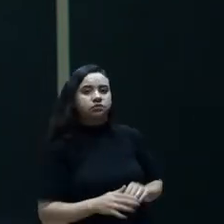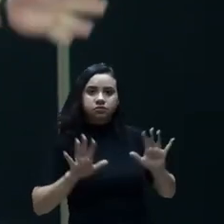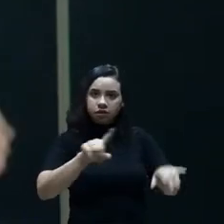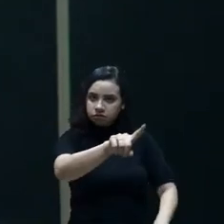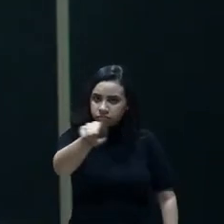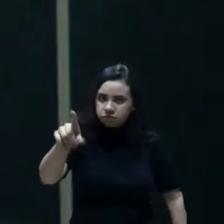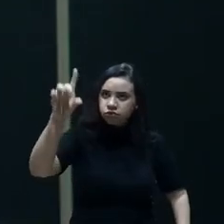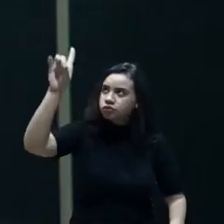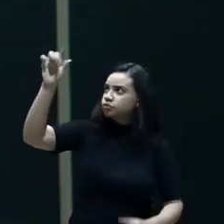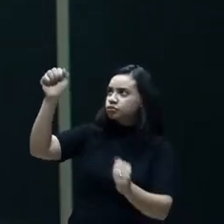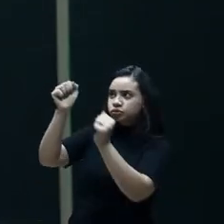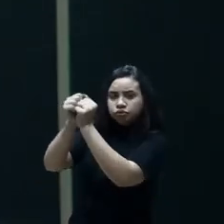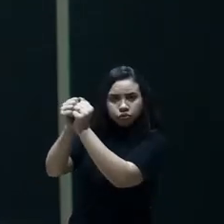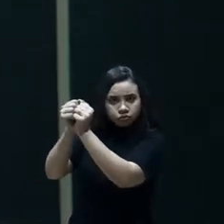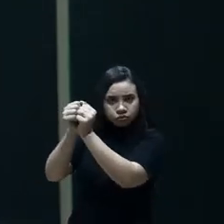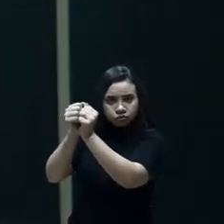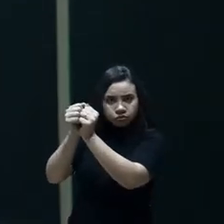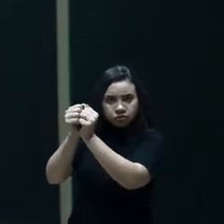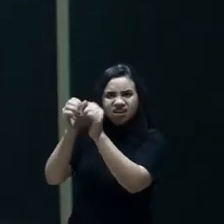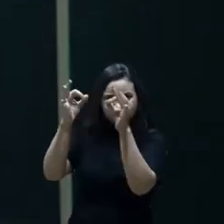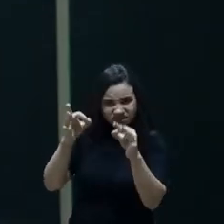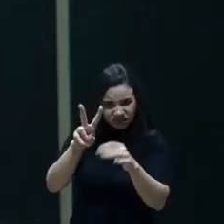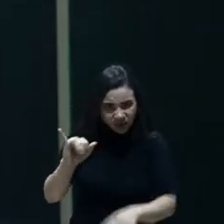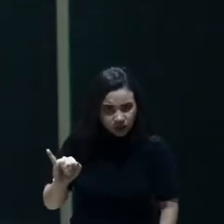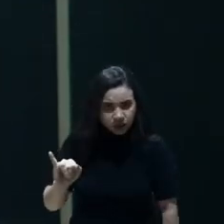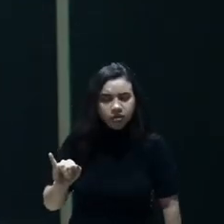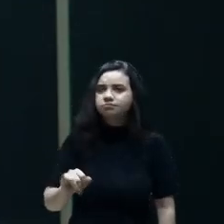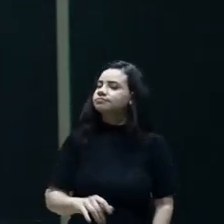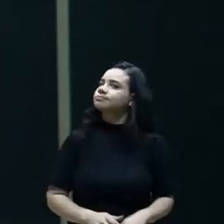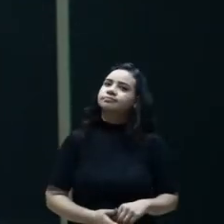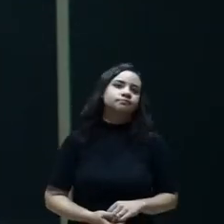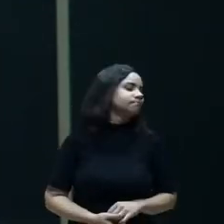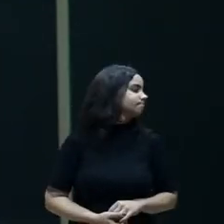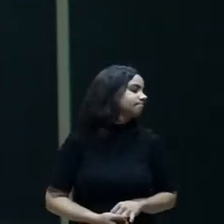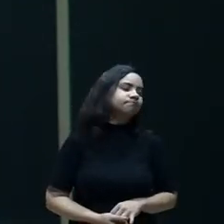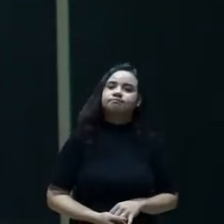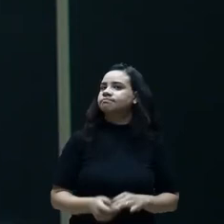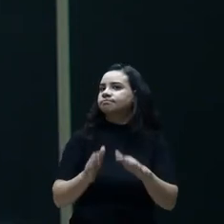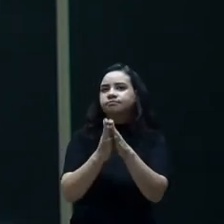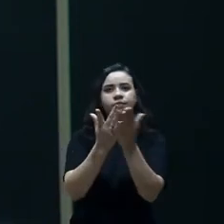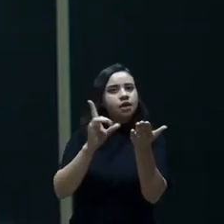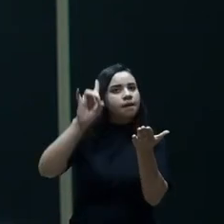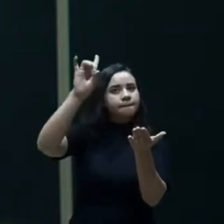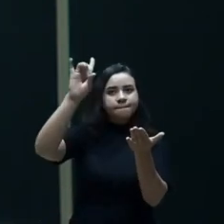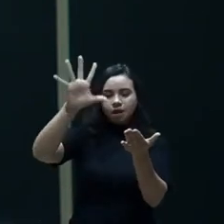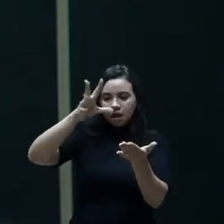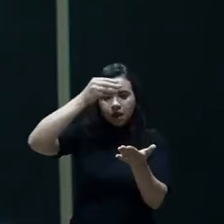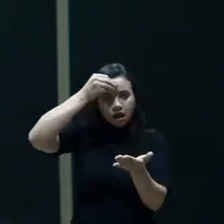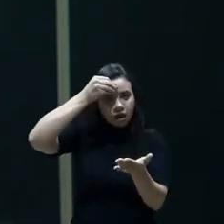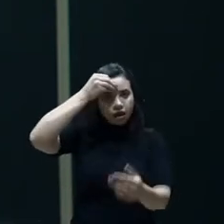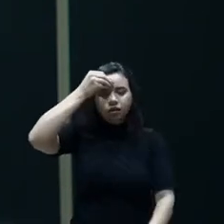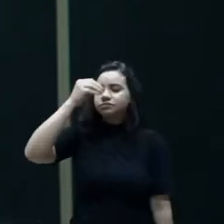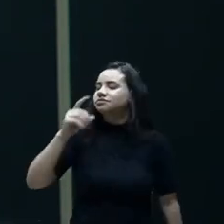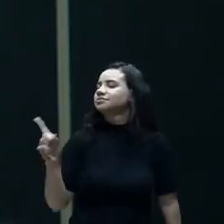vai. Se você não mudar, não vai. Se você não reter a palavra, não vai dar certo. Não vai. Você